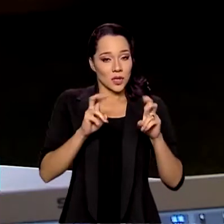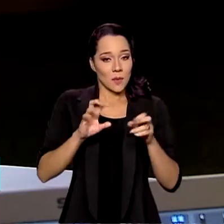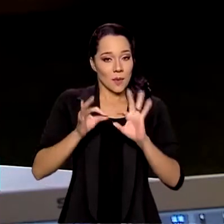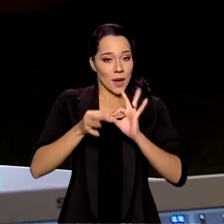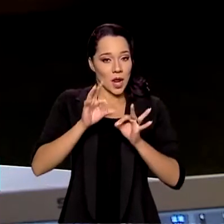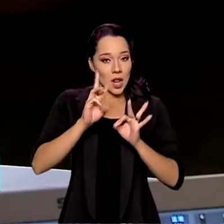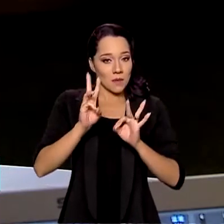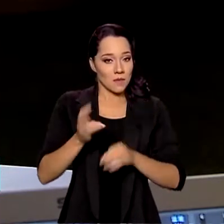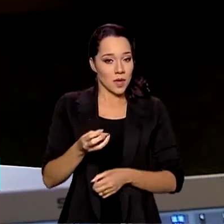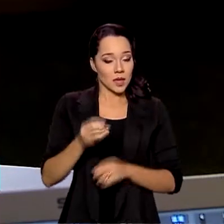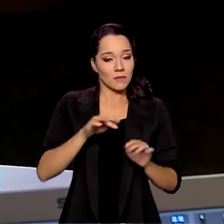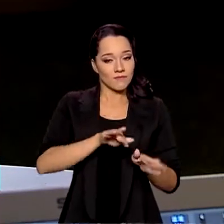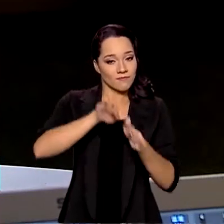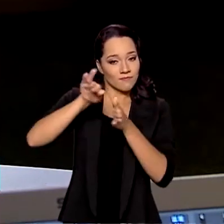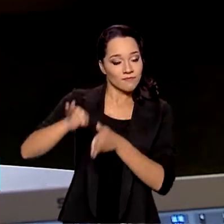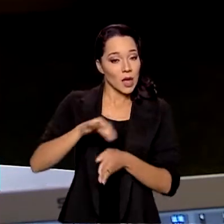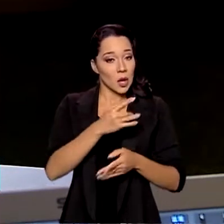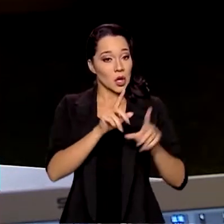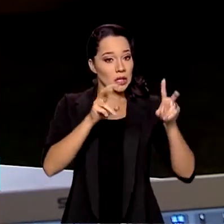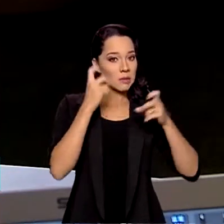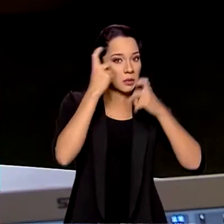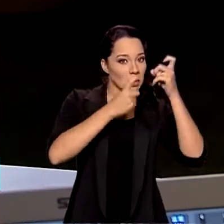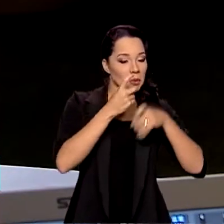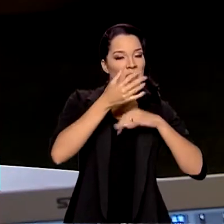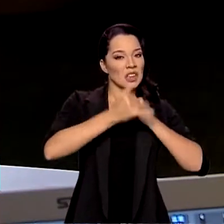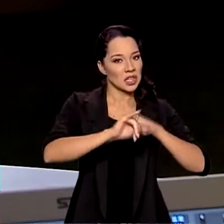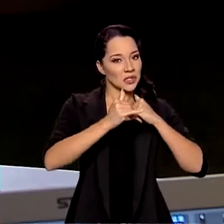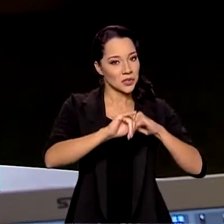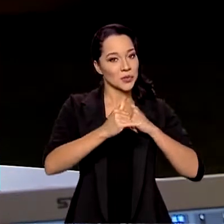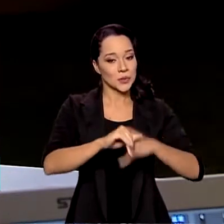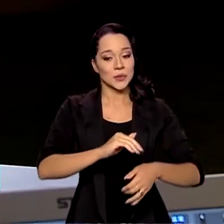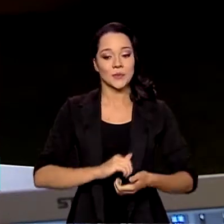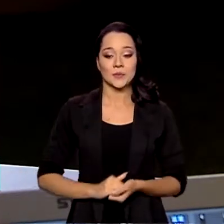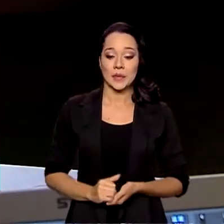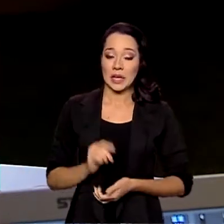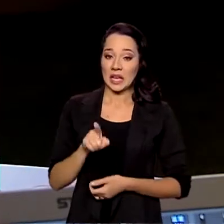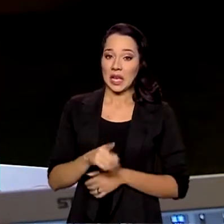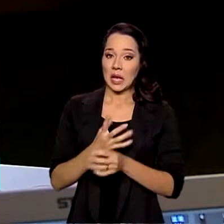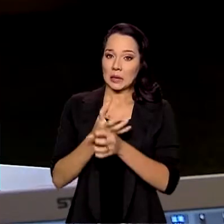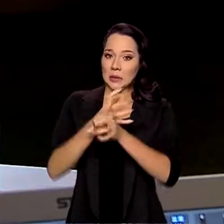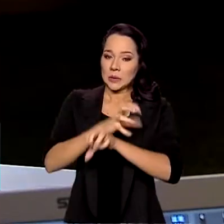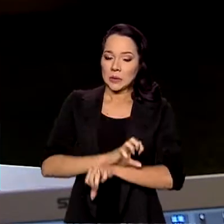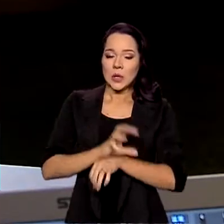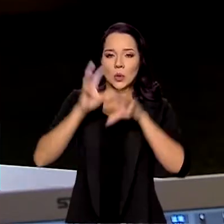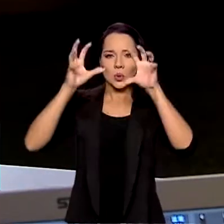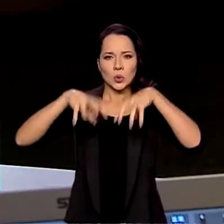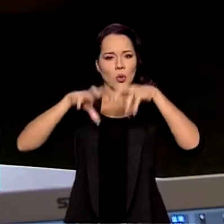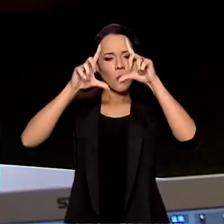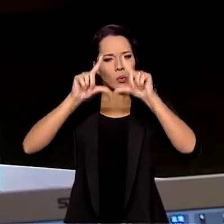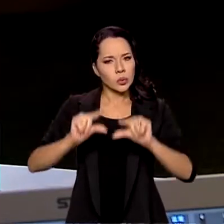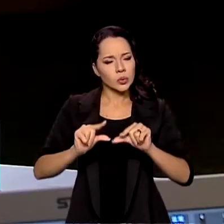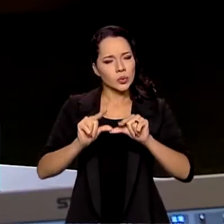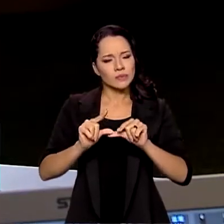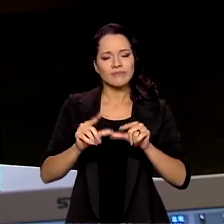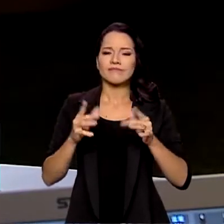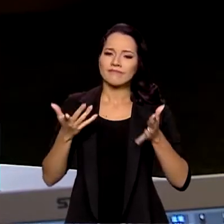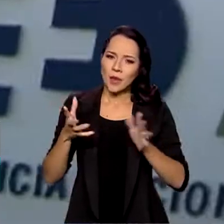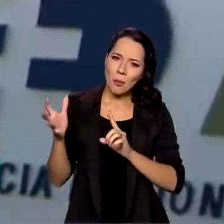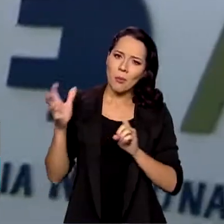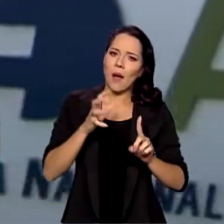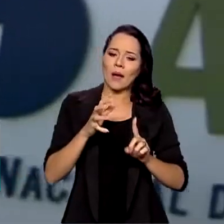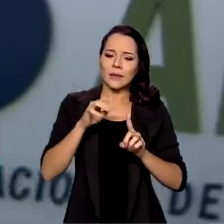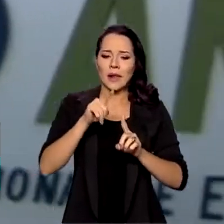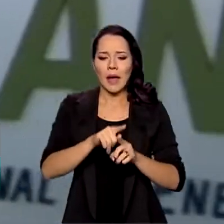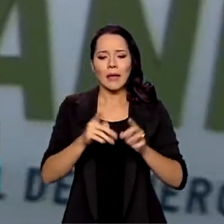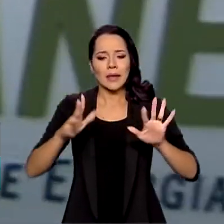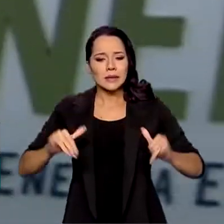gente fala agora de um assunto que preocupa, que é a questão da energia elétrica. É que a seca, a estiagem, falta de chuvas, tudo isso impacta lá